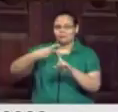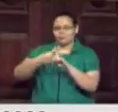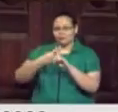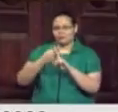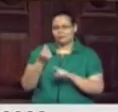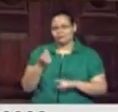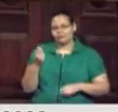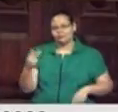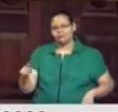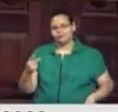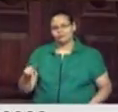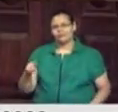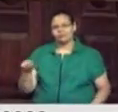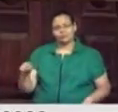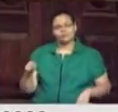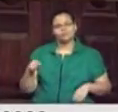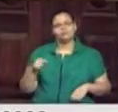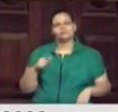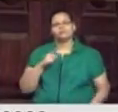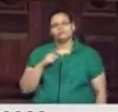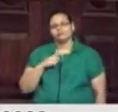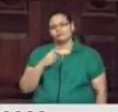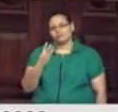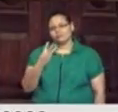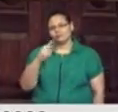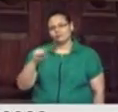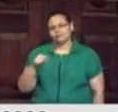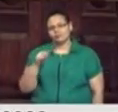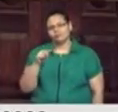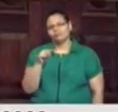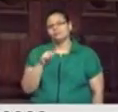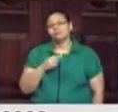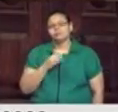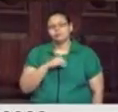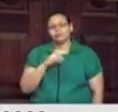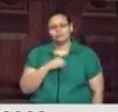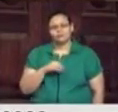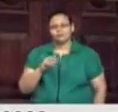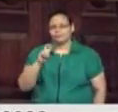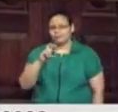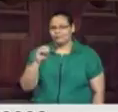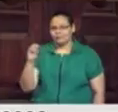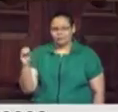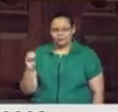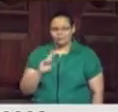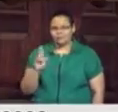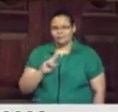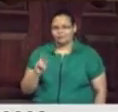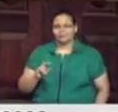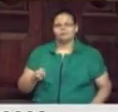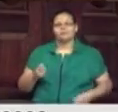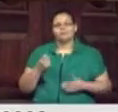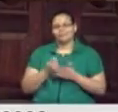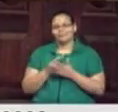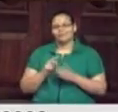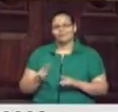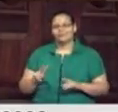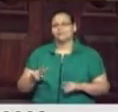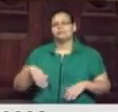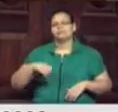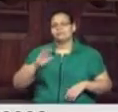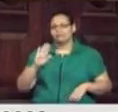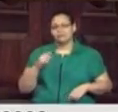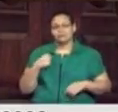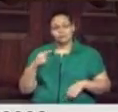dispêndio dele. O cidadão que ganha 3 mil e poucos reais vai ter uma conta adicional de R$ 500 no final do mês, ou ele ou o seu